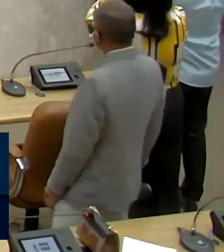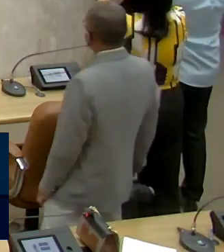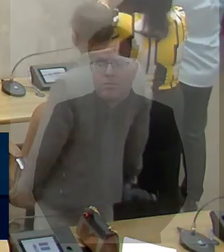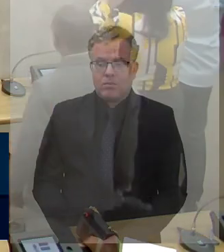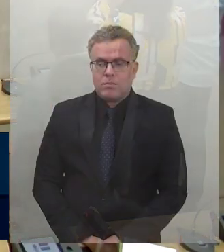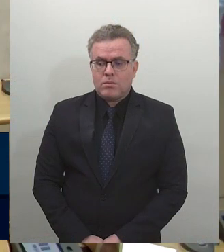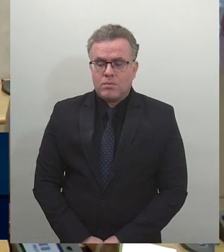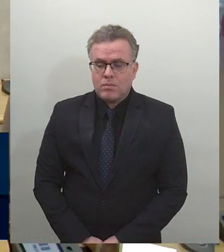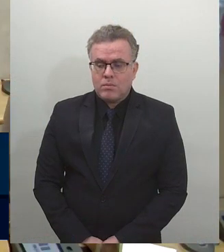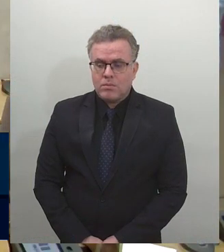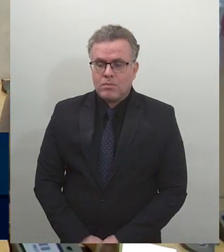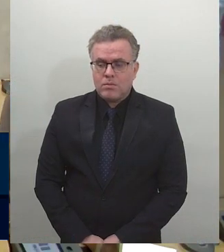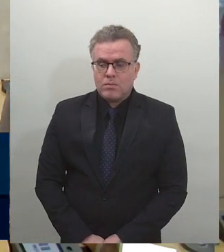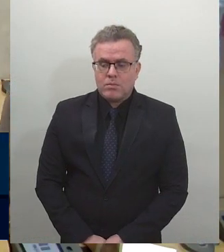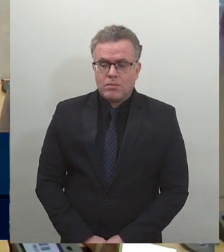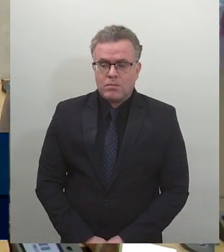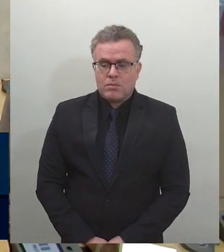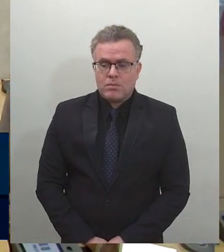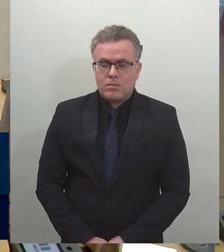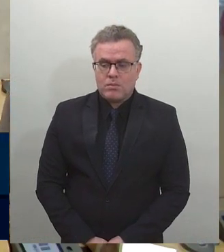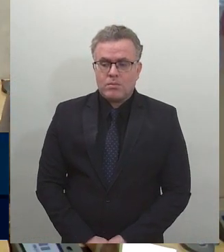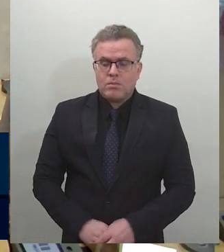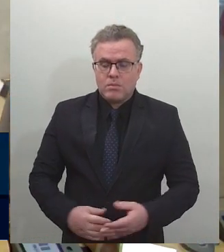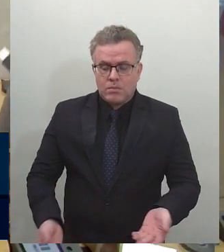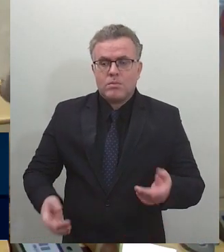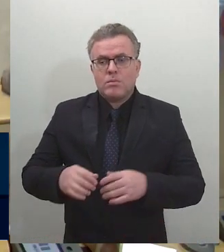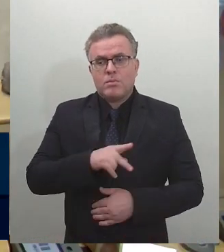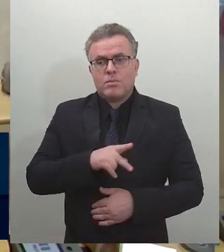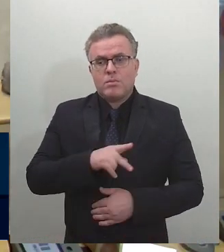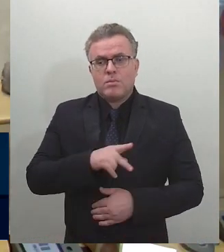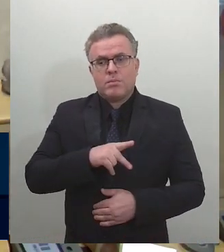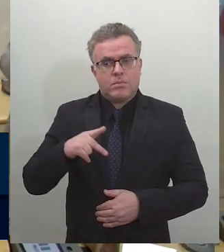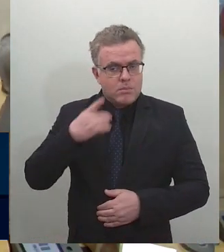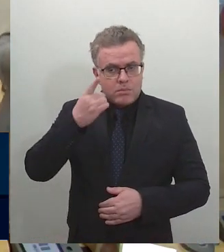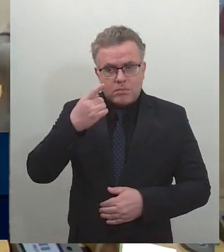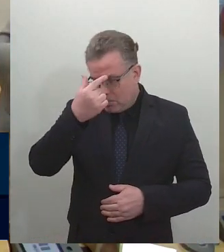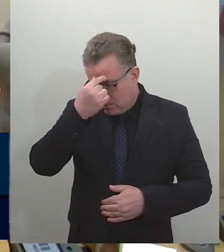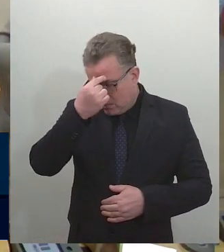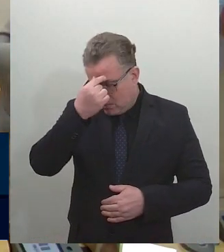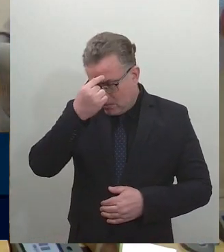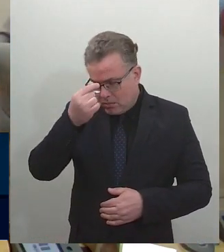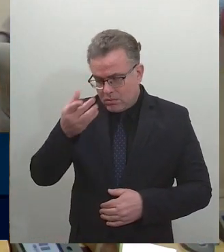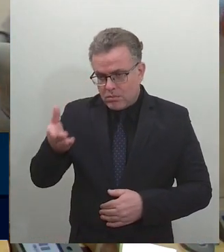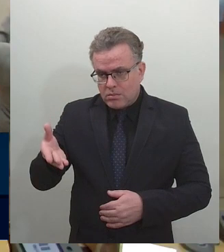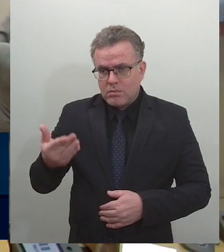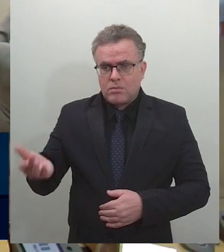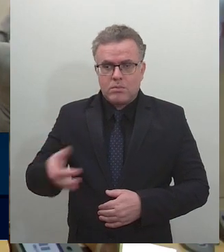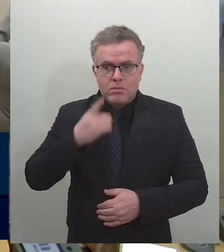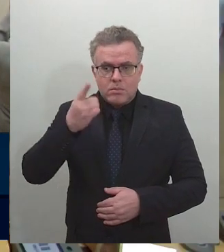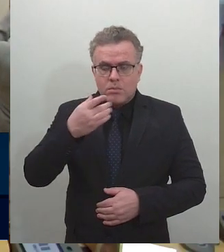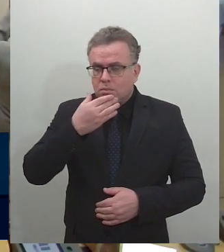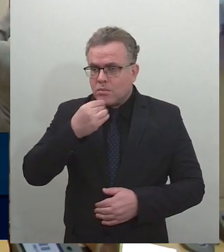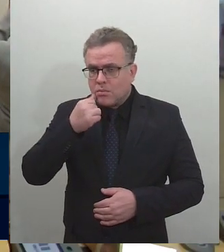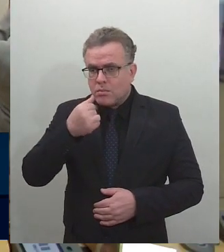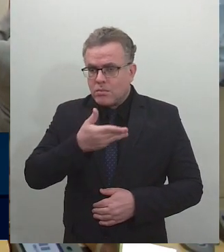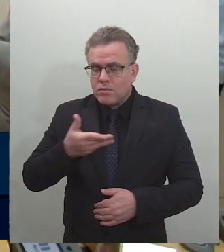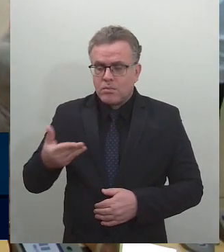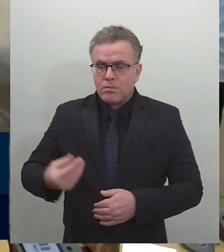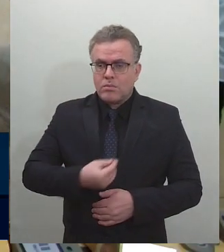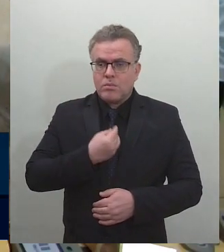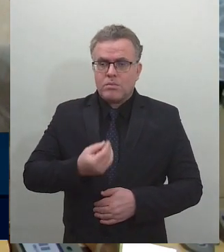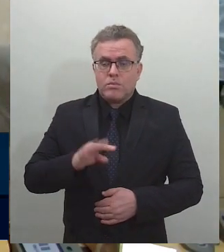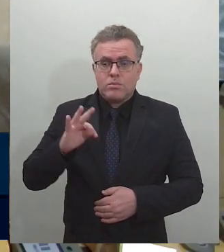Excelentíssimo presidente Jefferson Andrade, excelentíssimos deputados e deputadas, trabalhadores da Alese e sergipanos que nos assistem